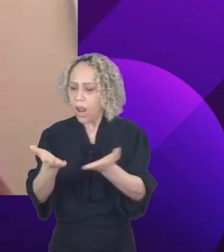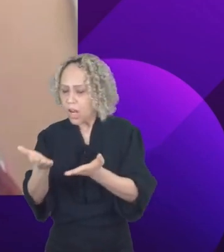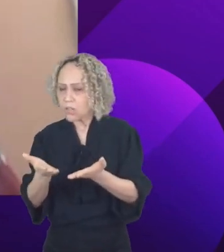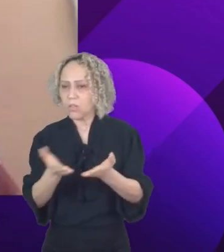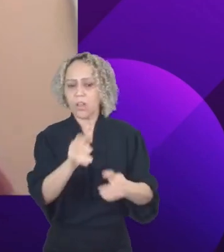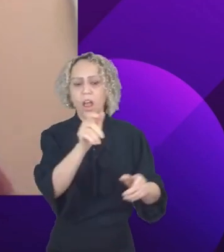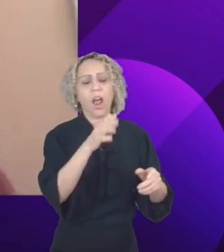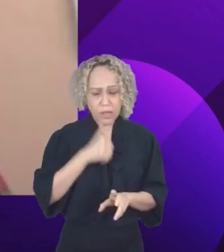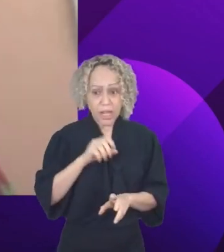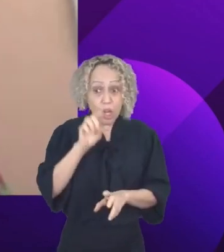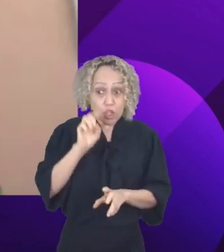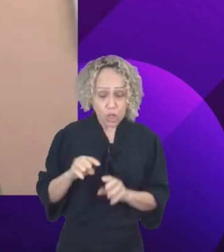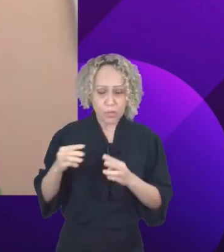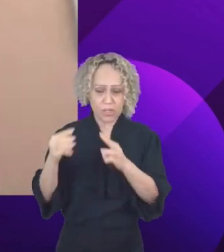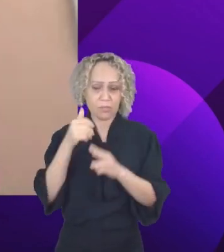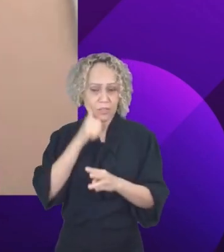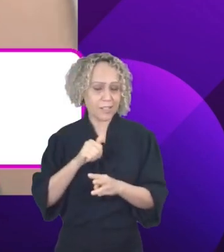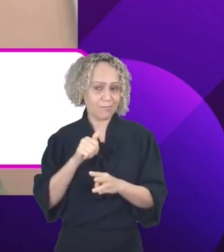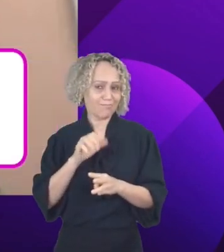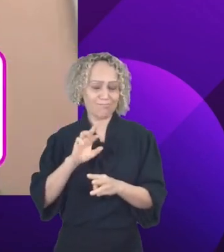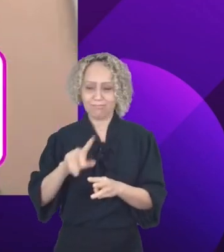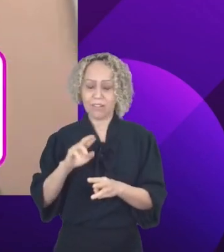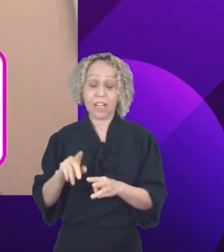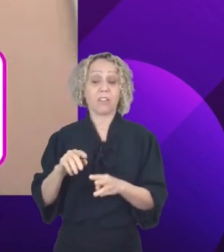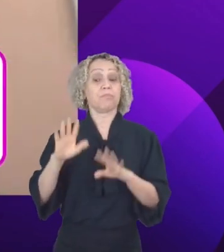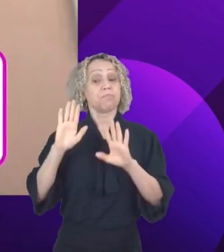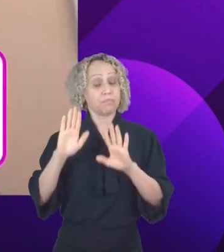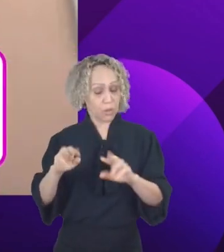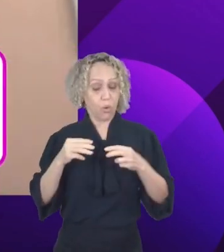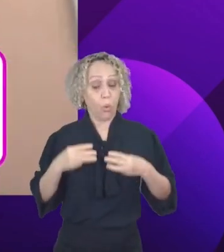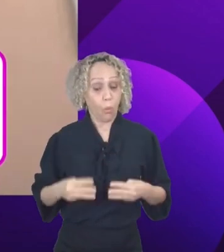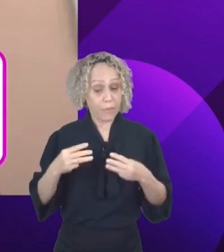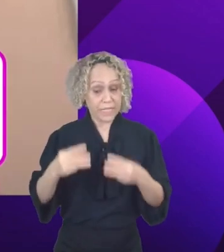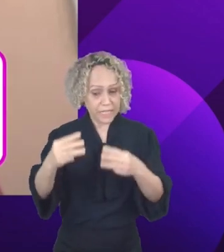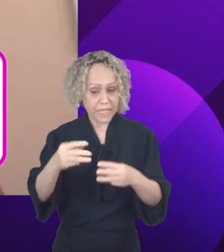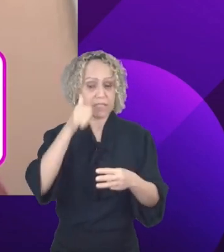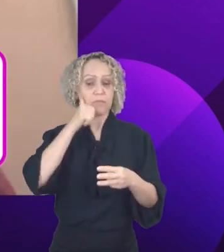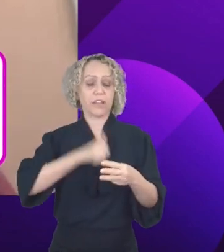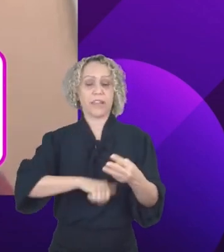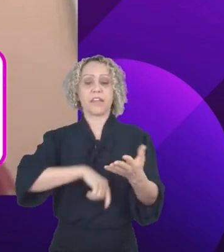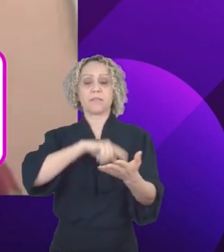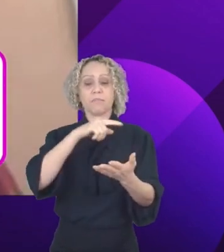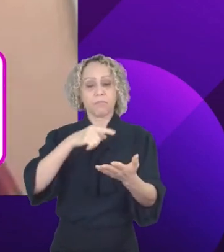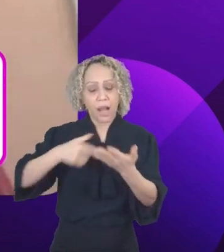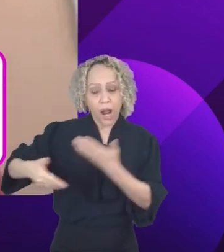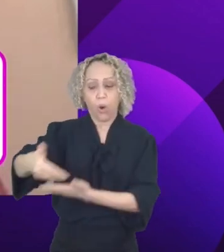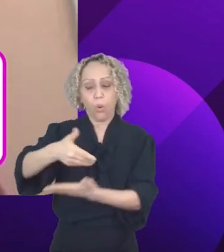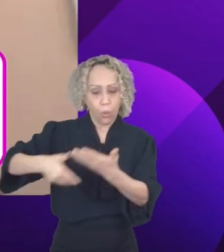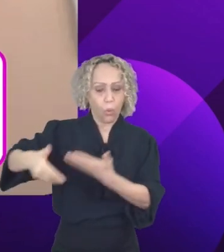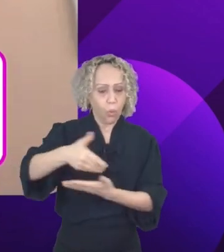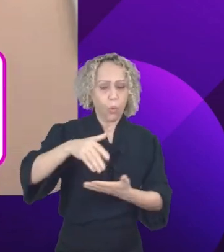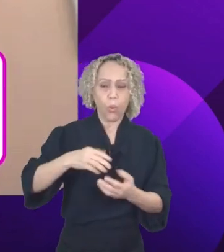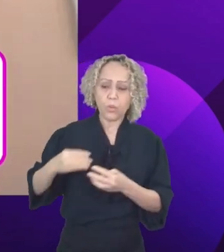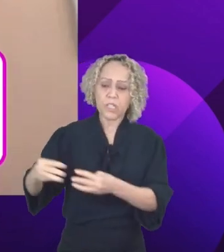sua totalidade. Mas essa política, ela deve estar conectada com outros